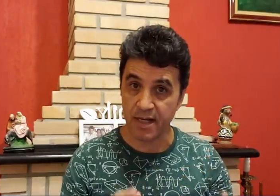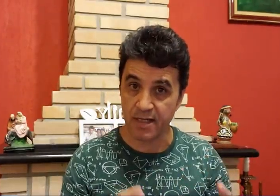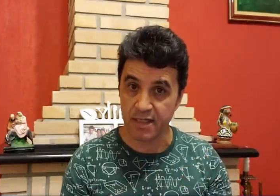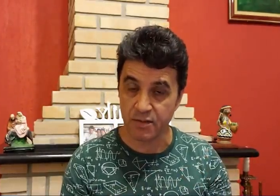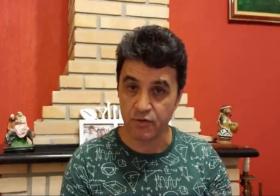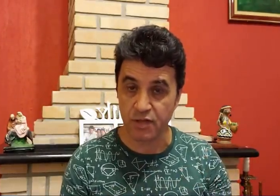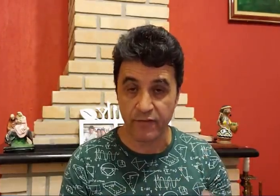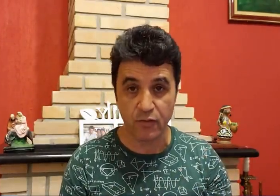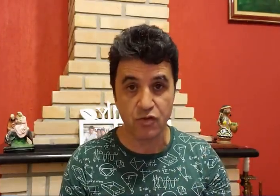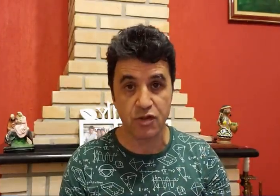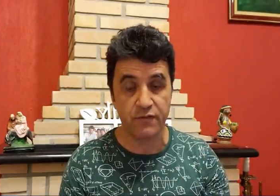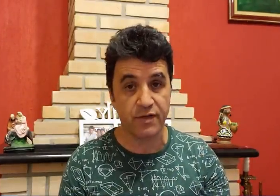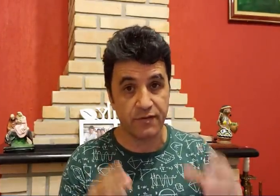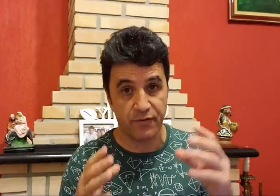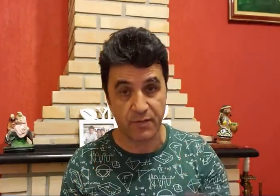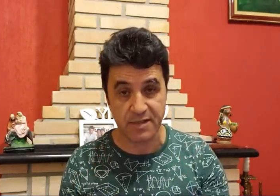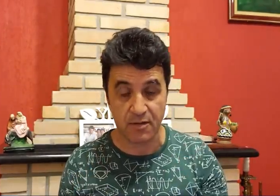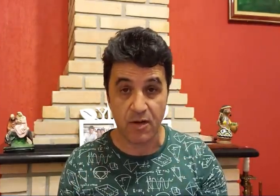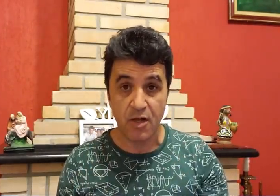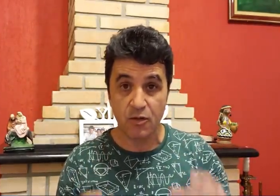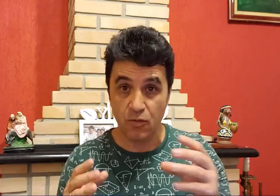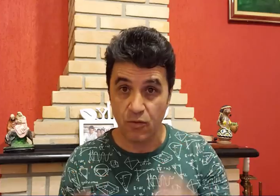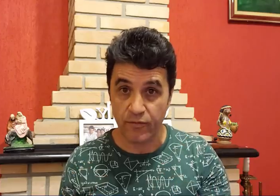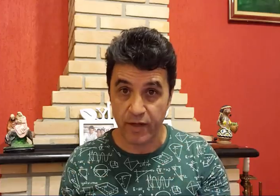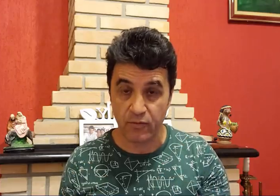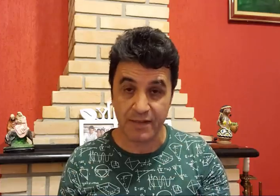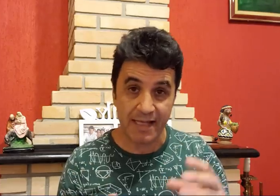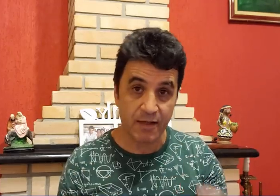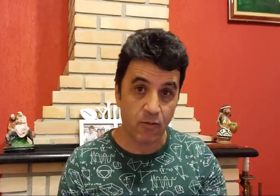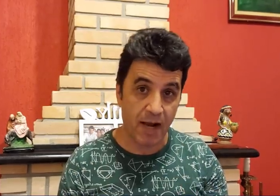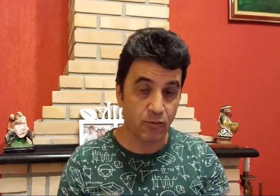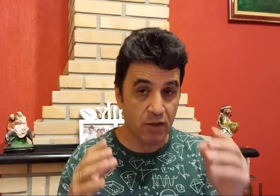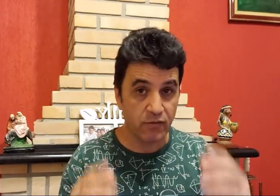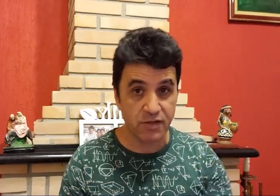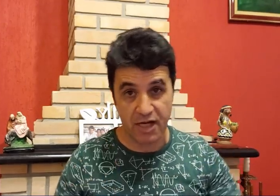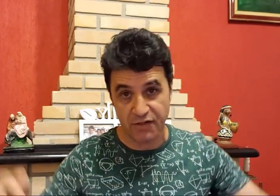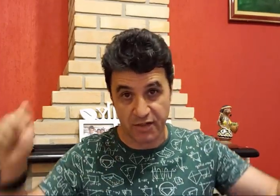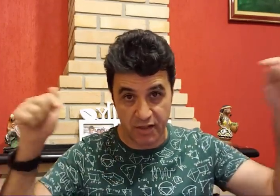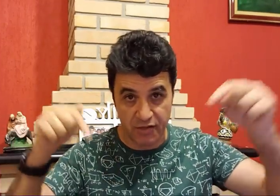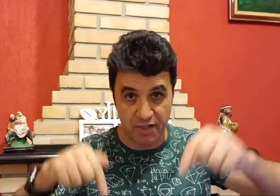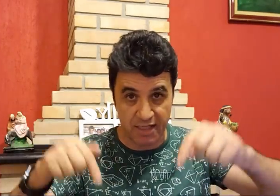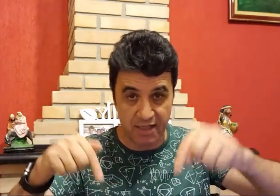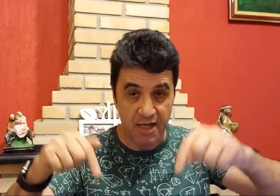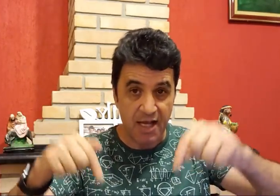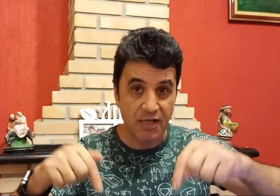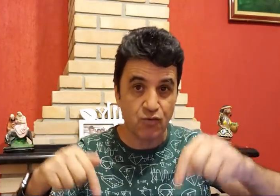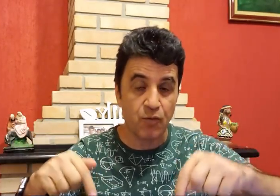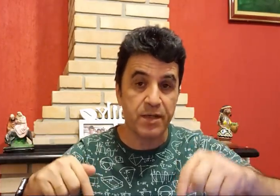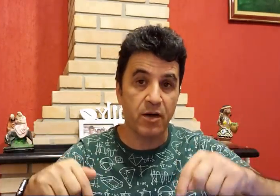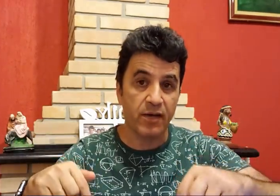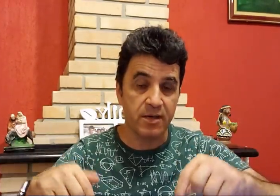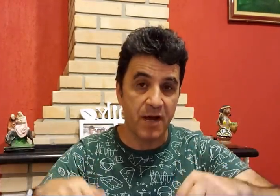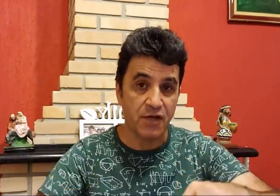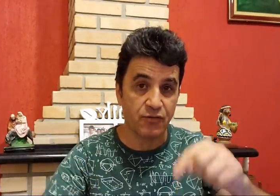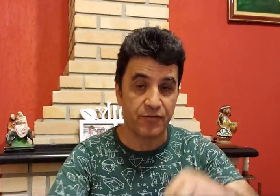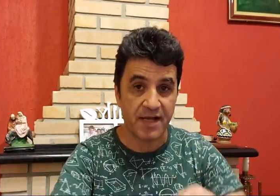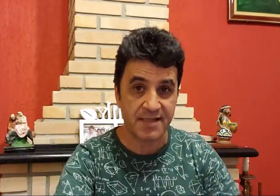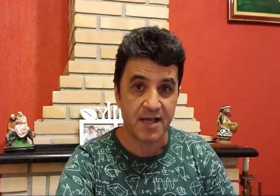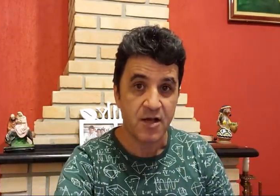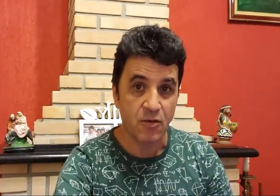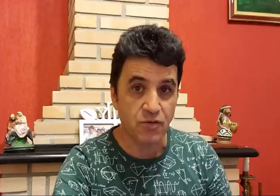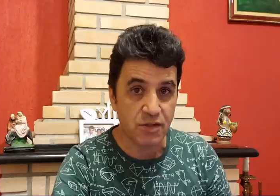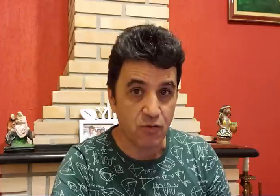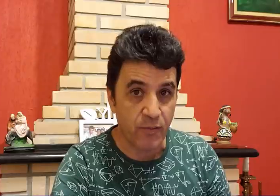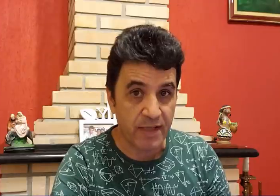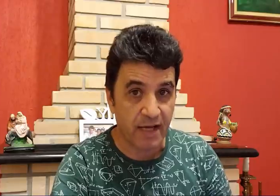o mecanismo de devolutiva de informação do governo está adequado? O que você acha? Deixe aqui a sua opinião aqui embaixo,